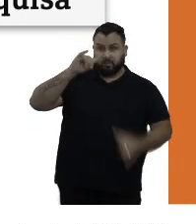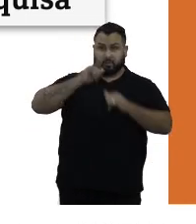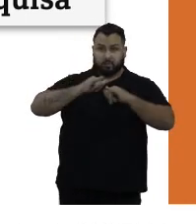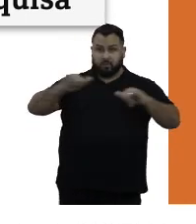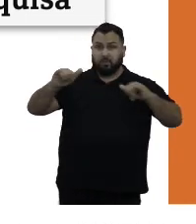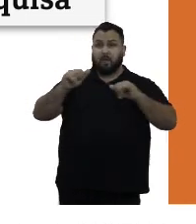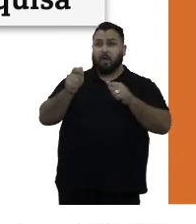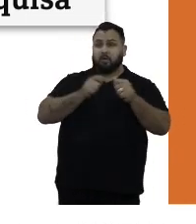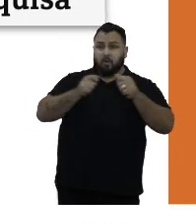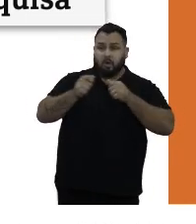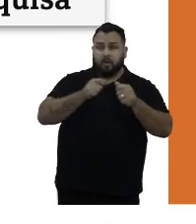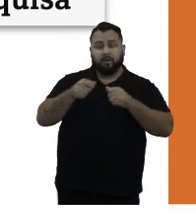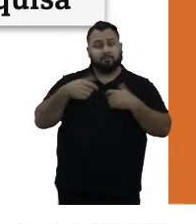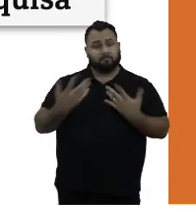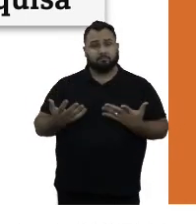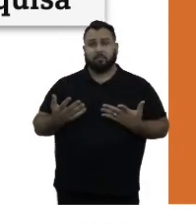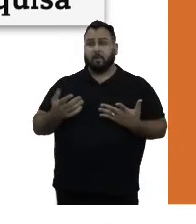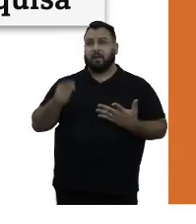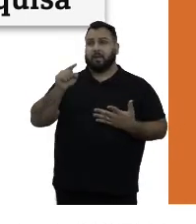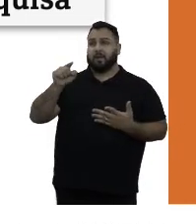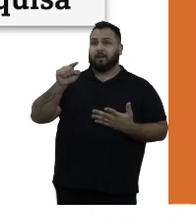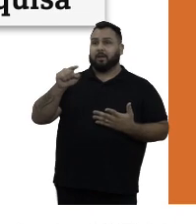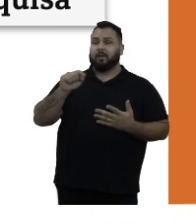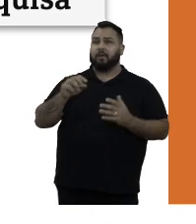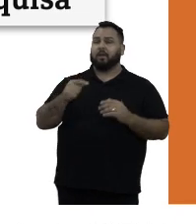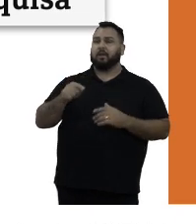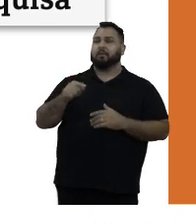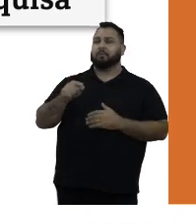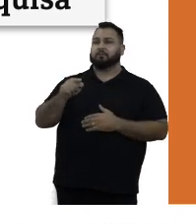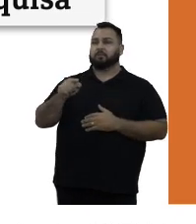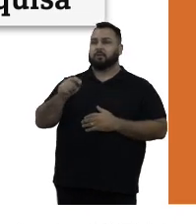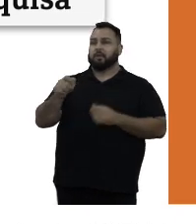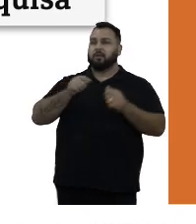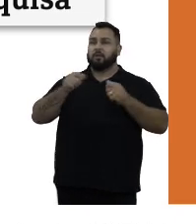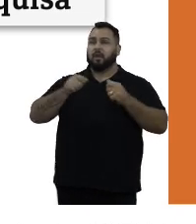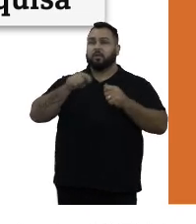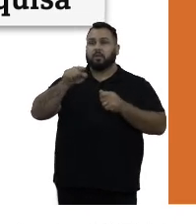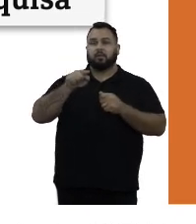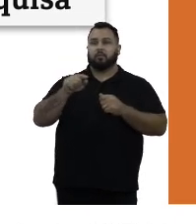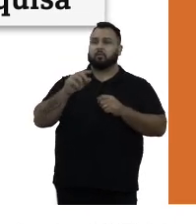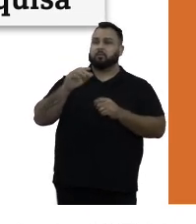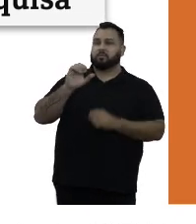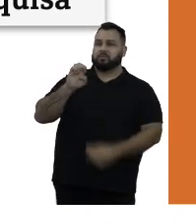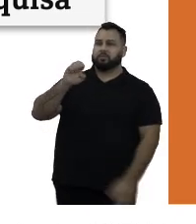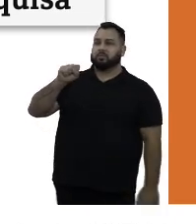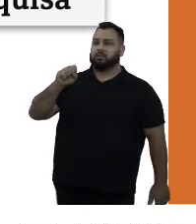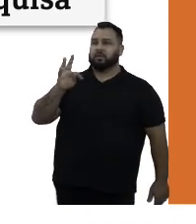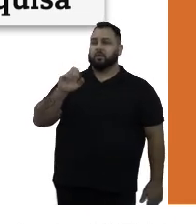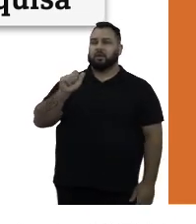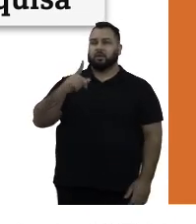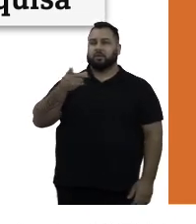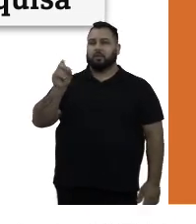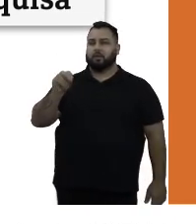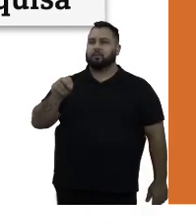noticiários, etc. Essa matéria aqui do Estadão, está em azul, eu peguei hoje na